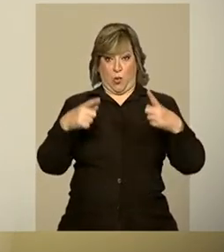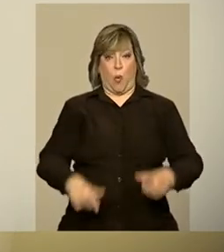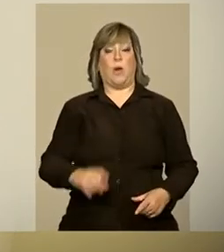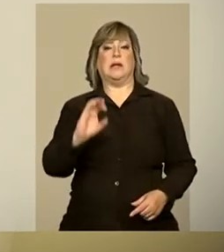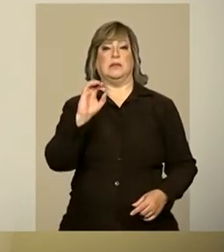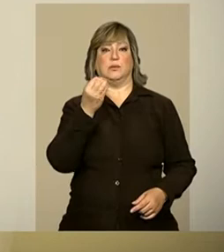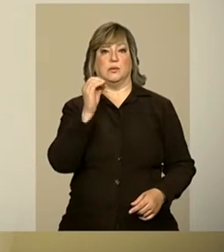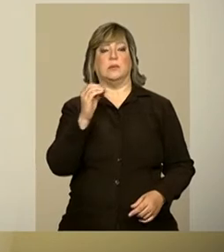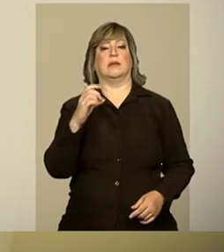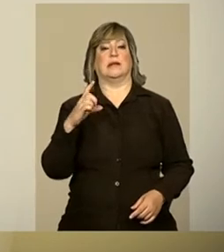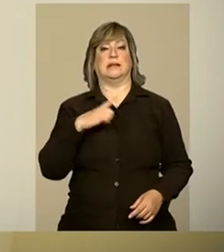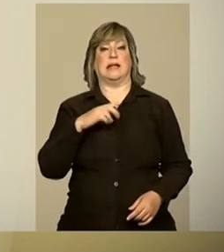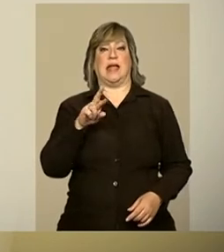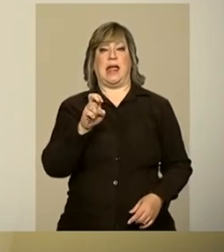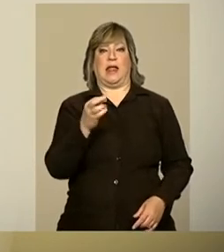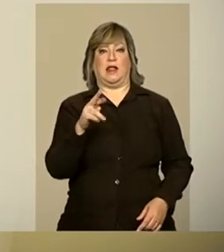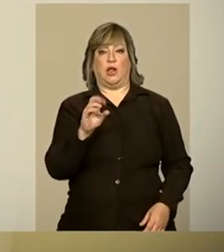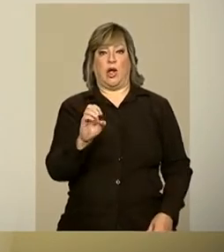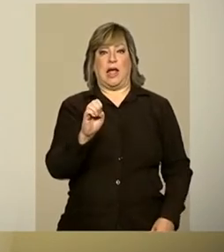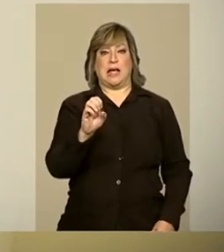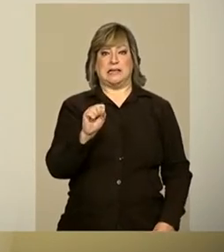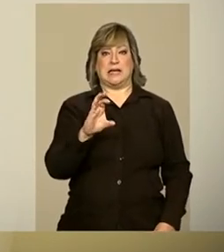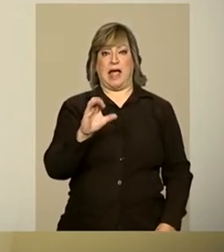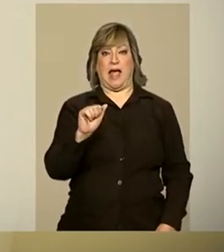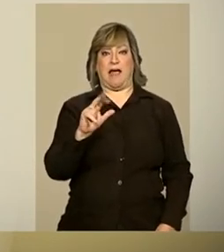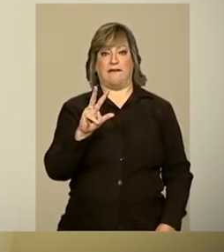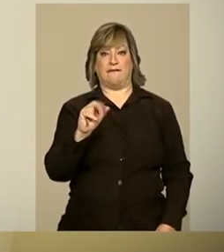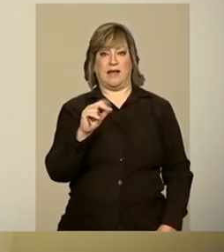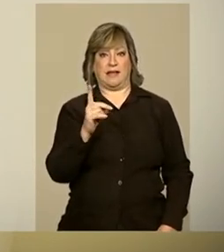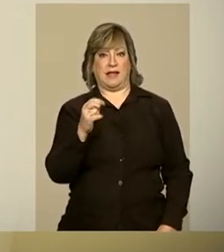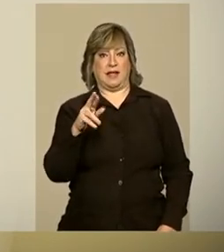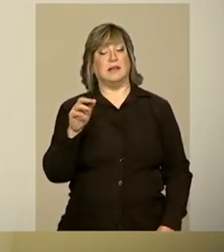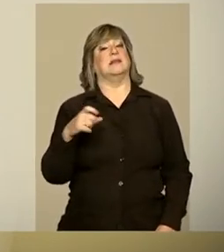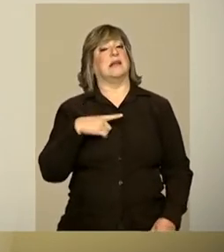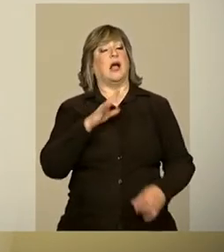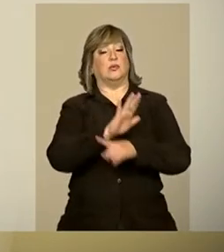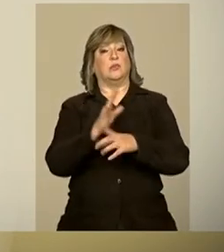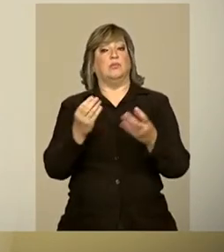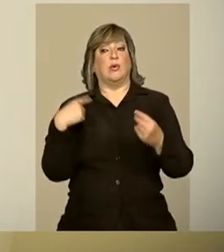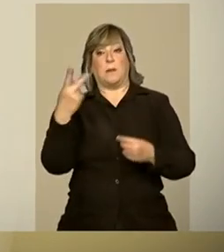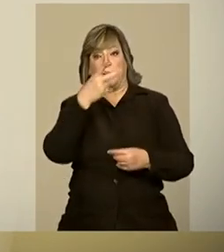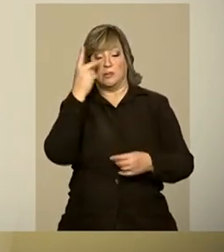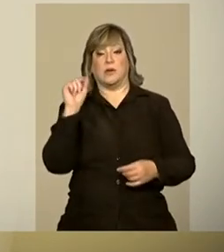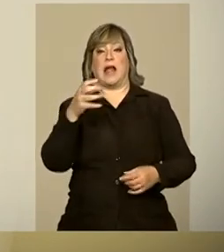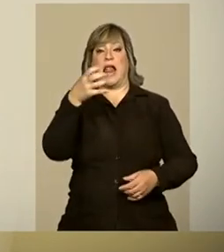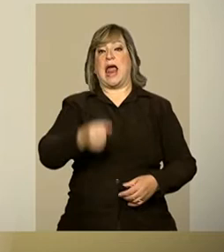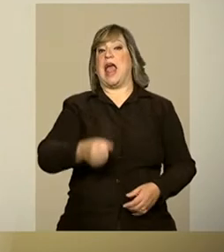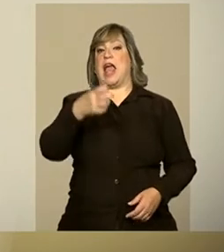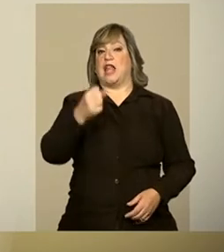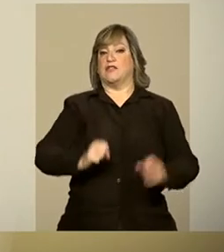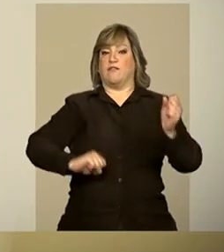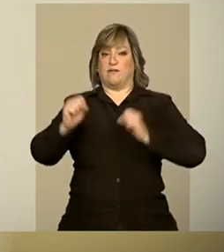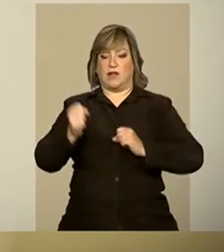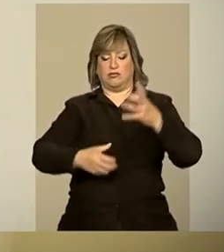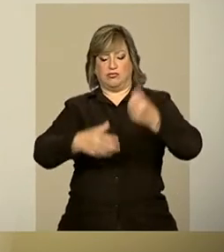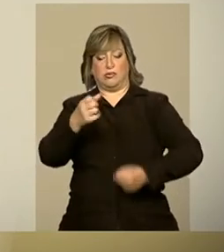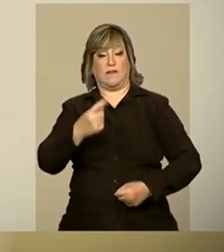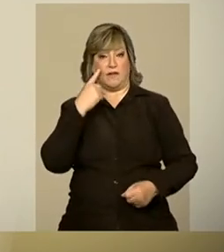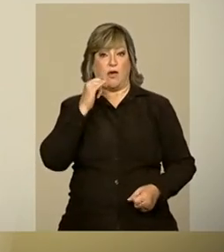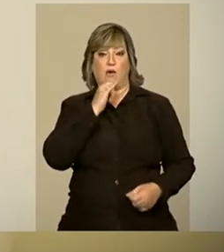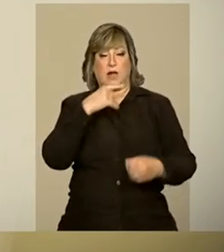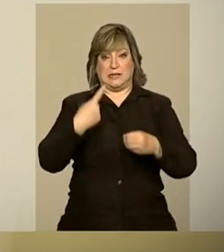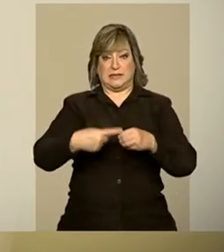exemplo, as retroescavadeiras estão dando uma ajuda e tanto para os produtores de leite. Veja essa história lá em